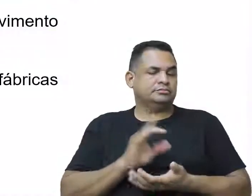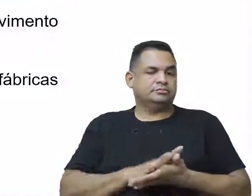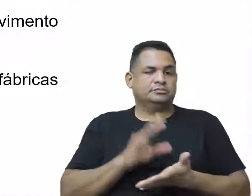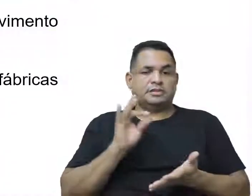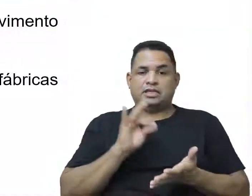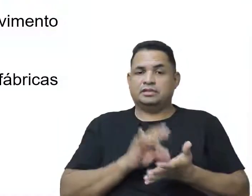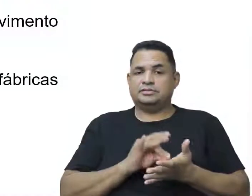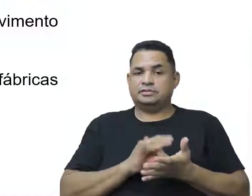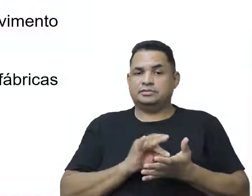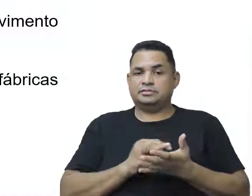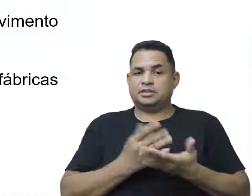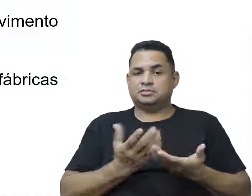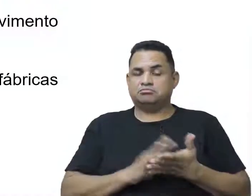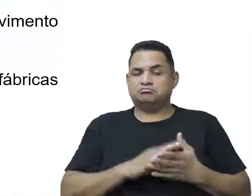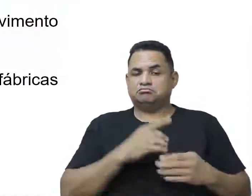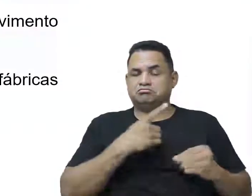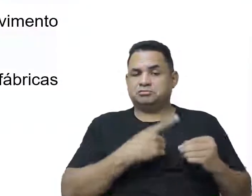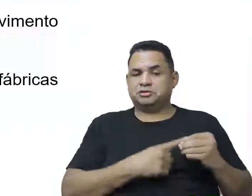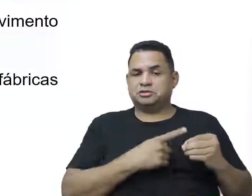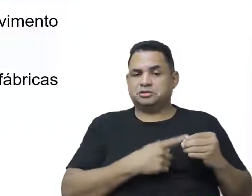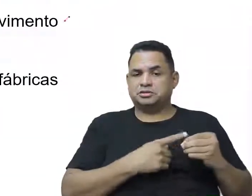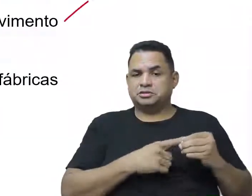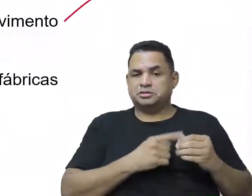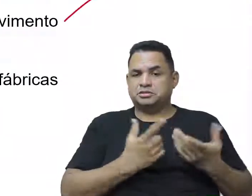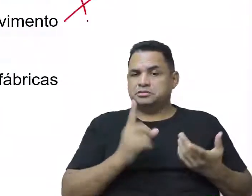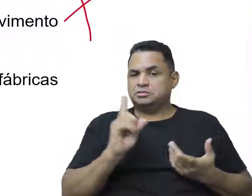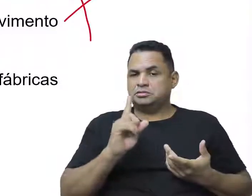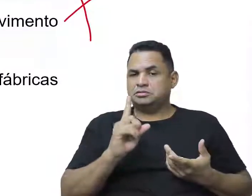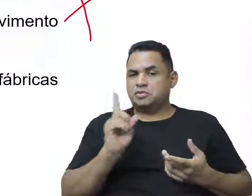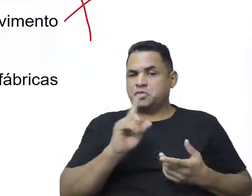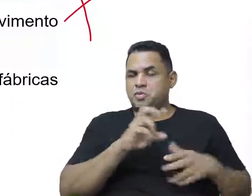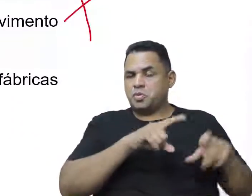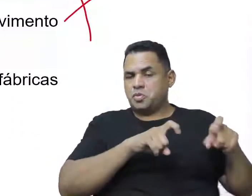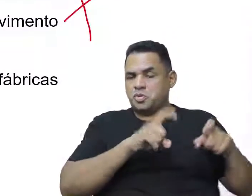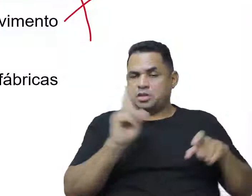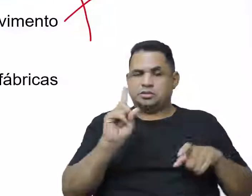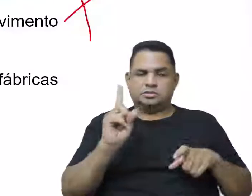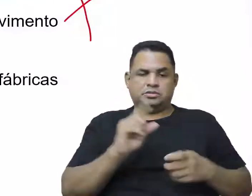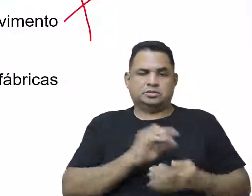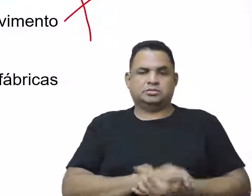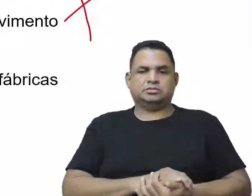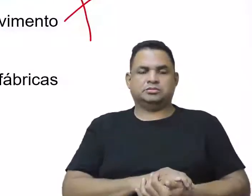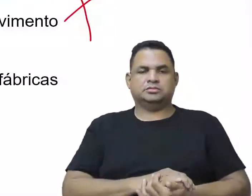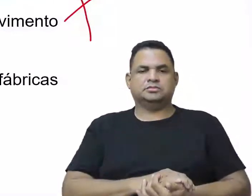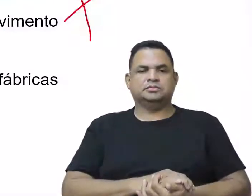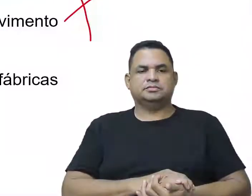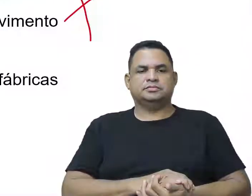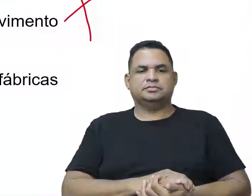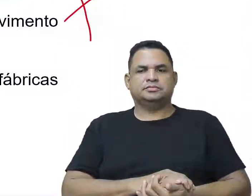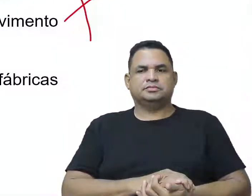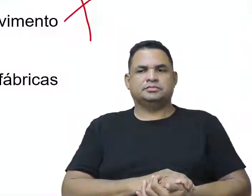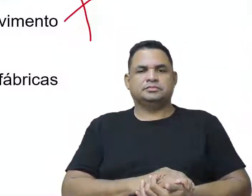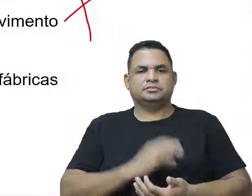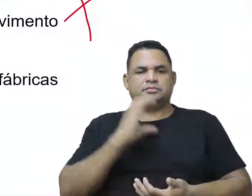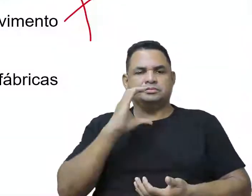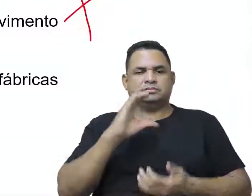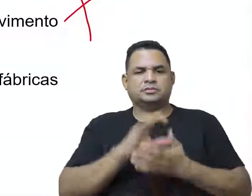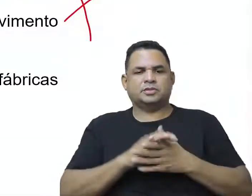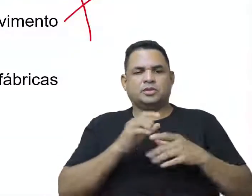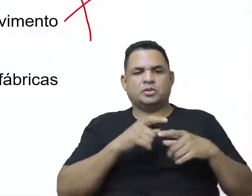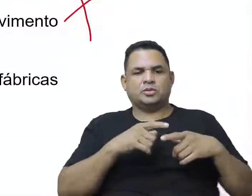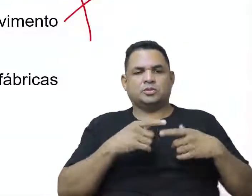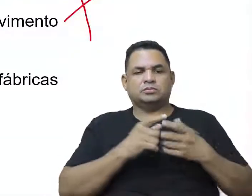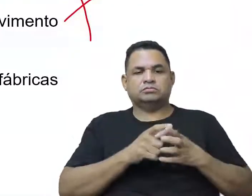ao crescimento das cidades, não das cidades rurais, né? Das cidades. C. O aumento